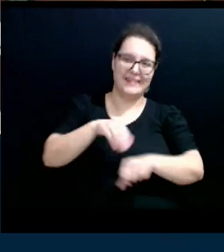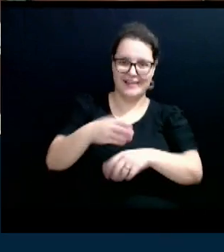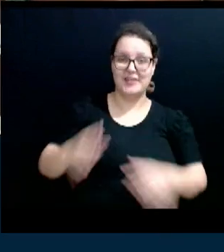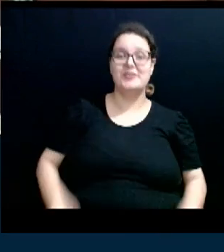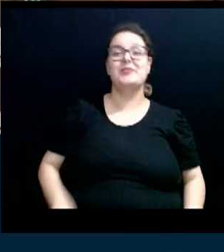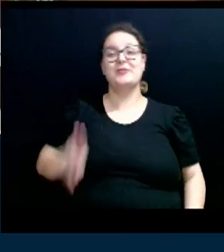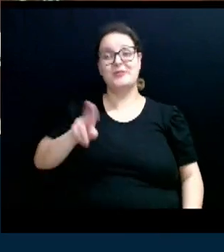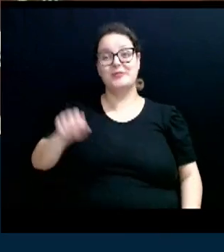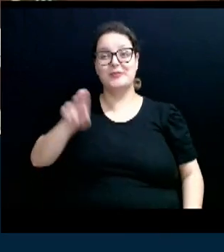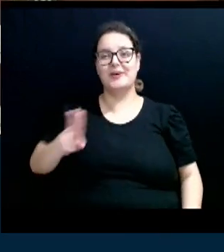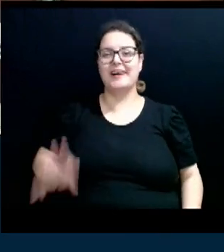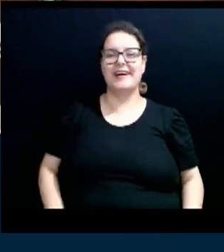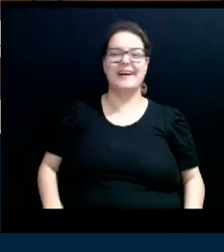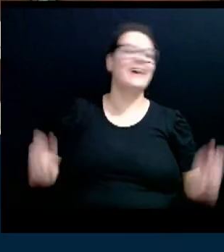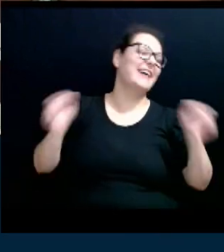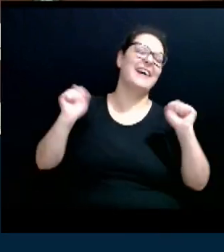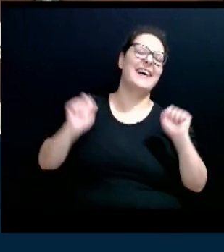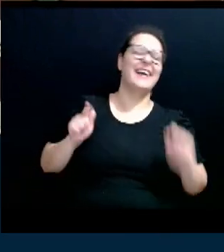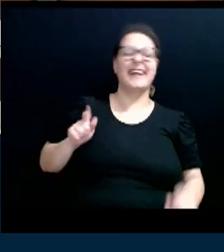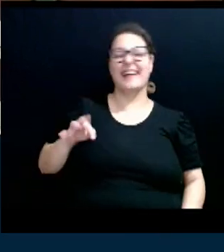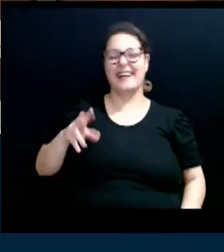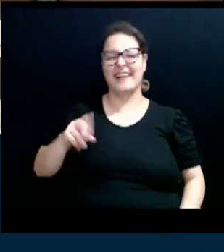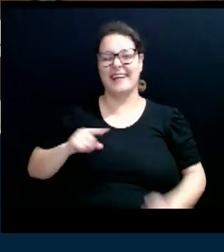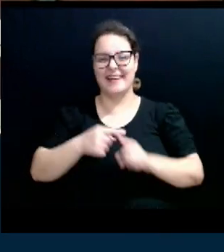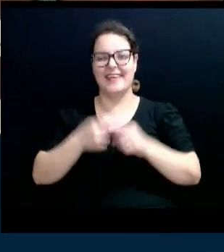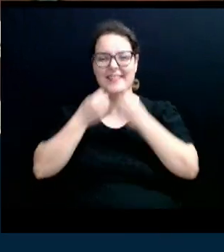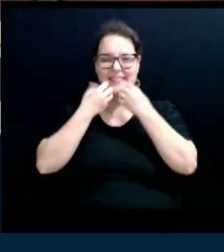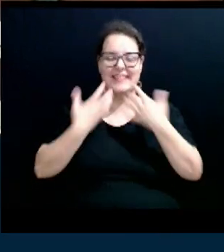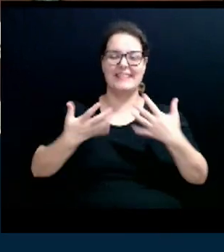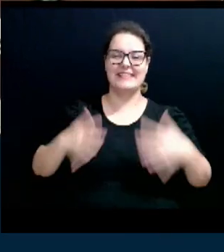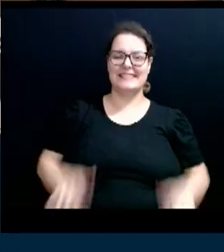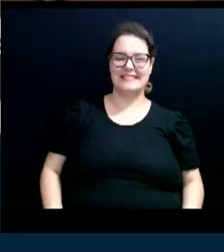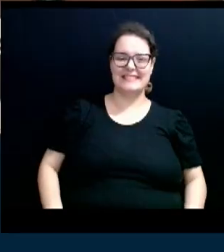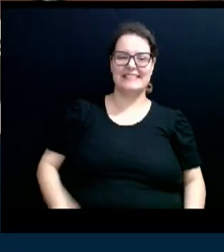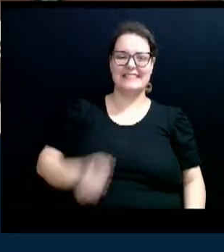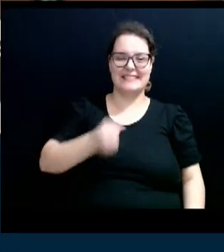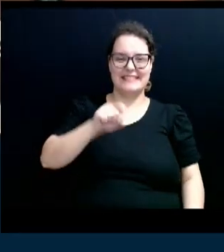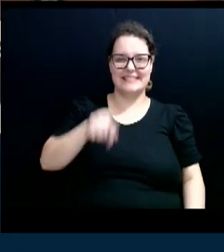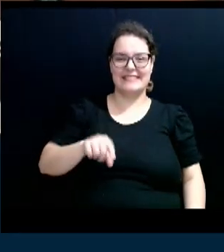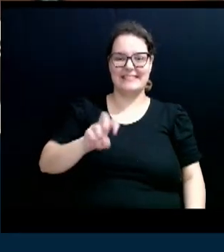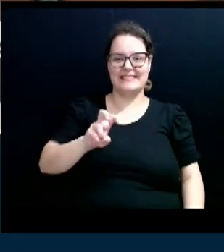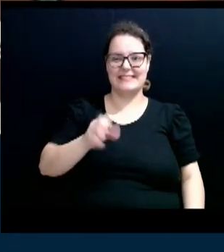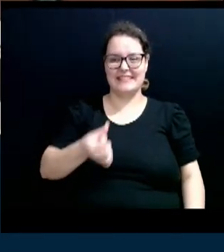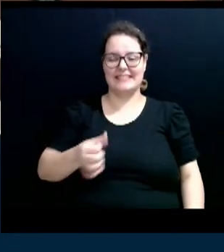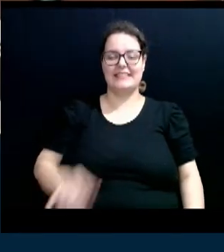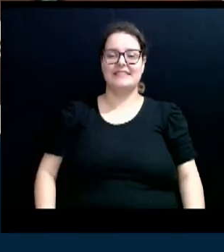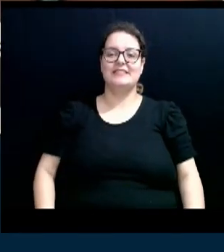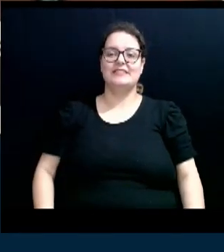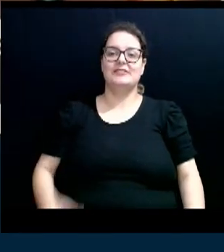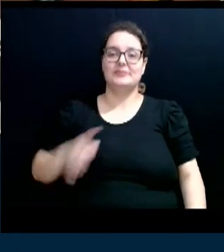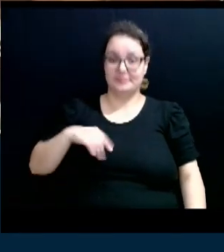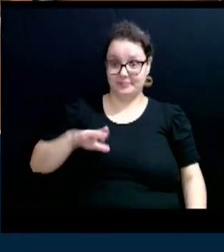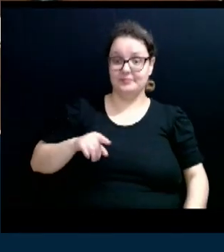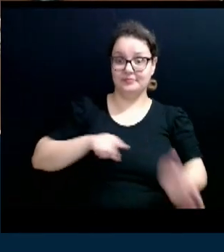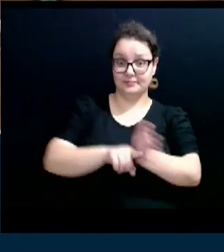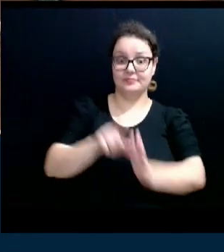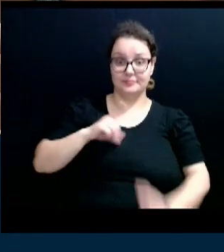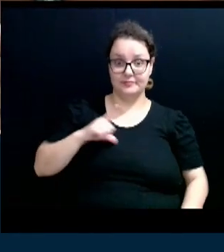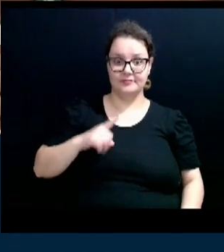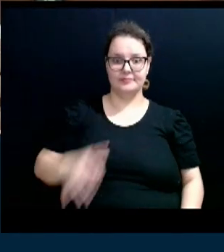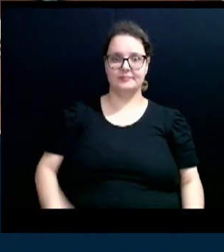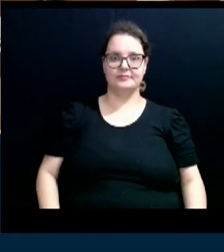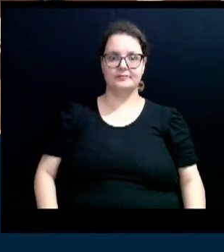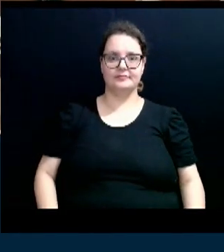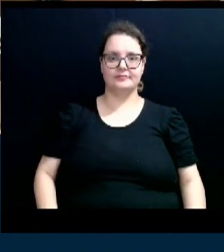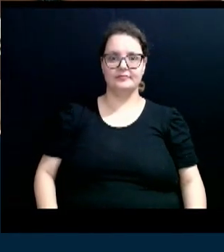gatilho positivo. Muito bom. 8h56. Vamos lá, tem mais uma produção. Dá tempo, né? Acho que dá tempo para mais duas rapidinho.